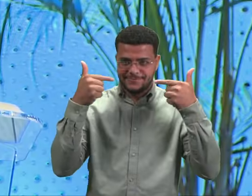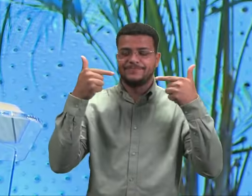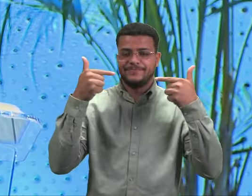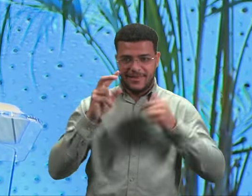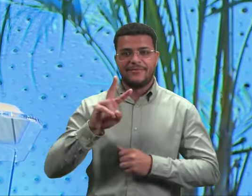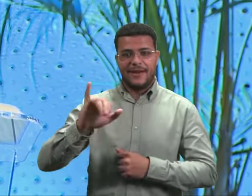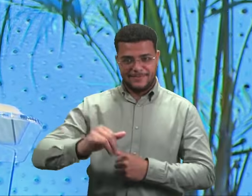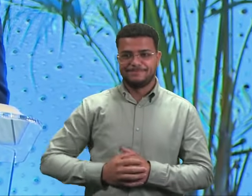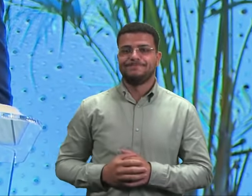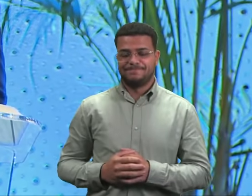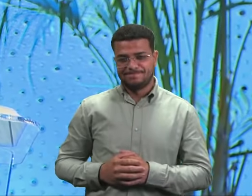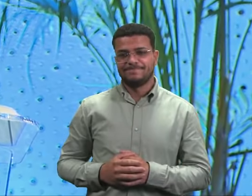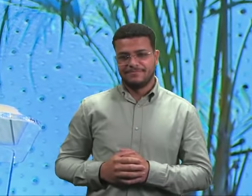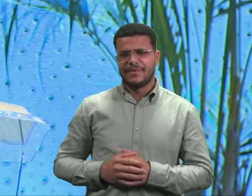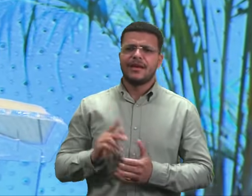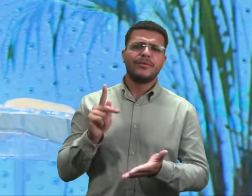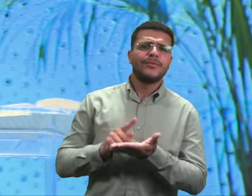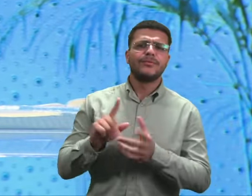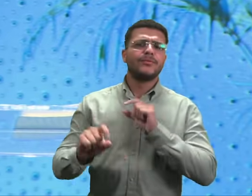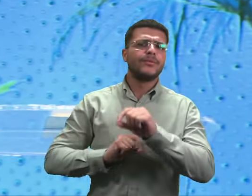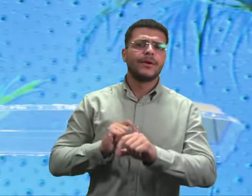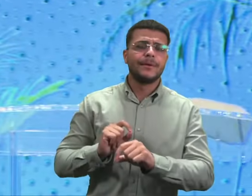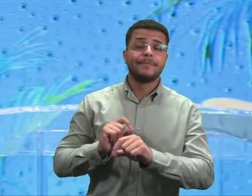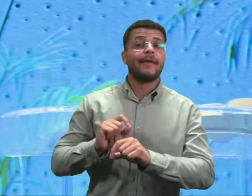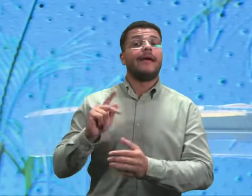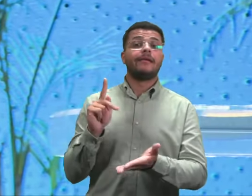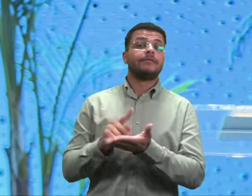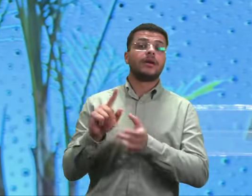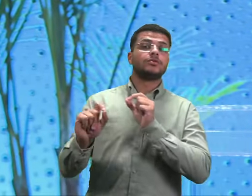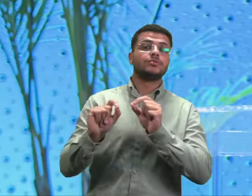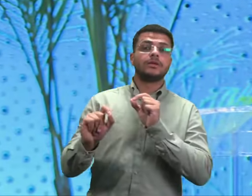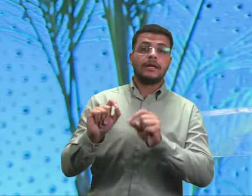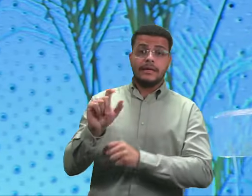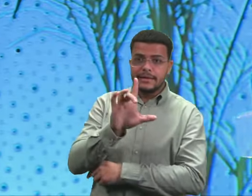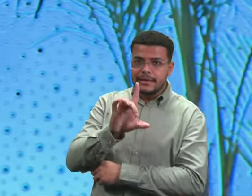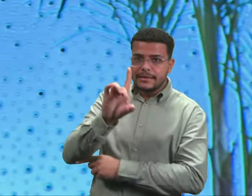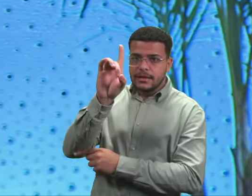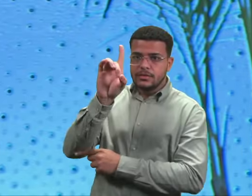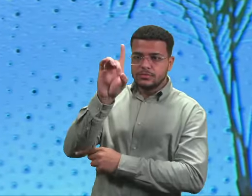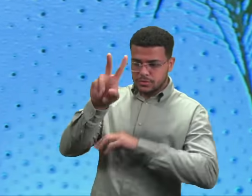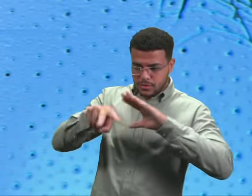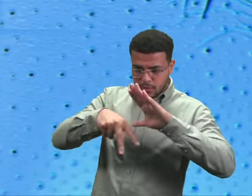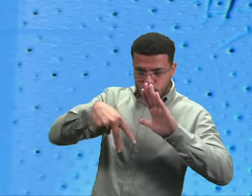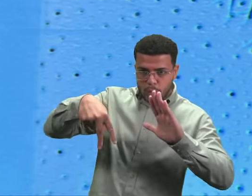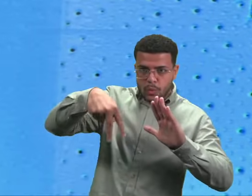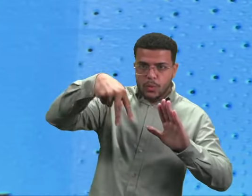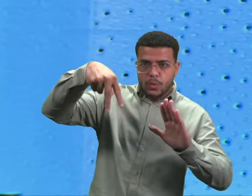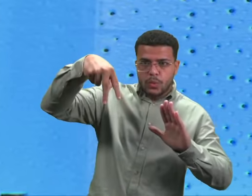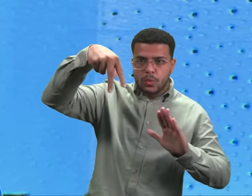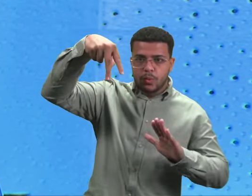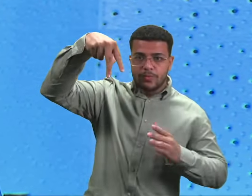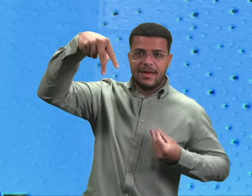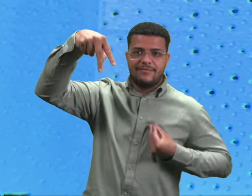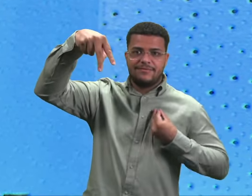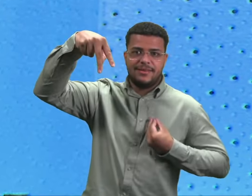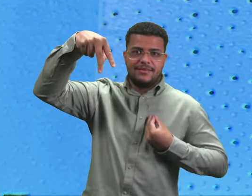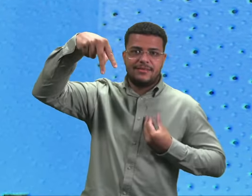É a verdade de que Jesus se ausentaria da presença